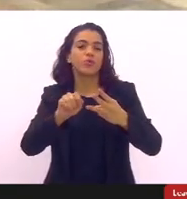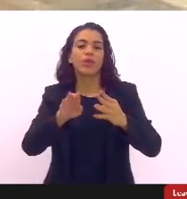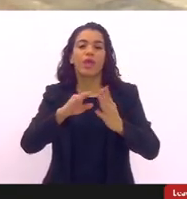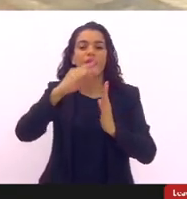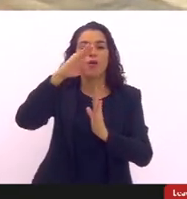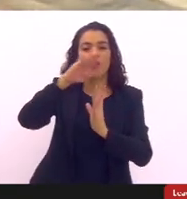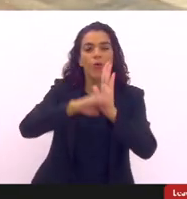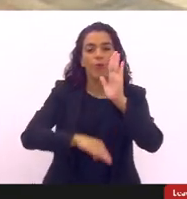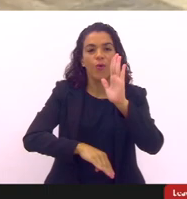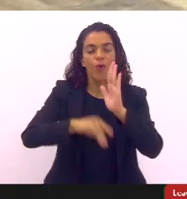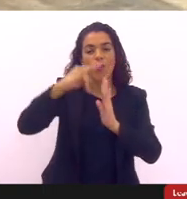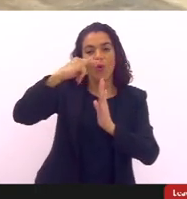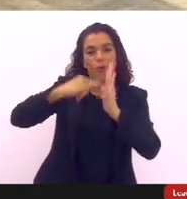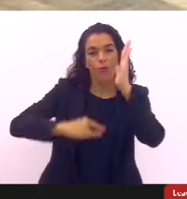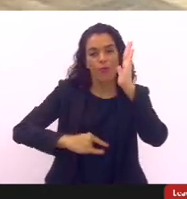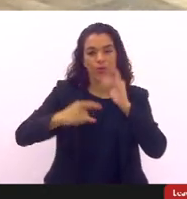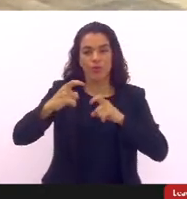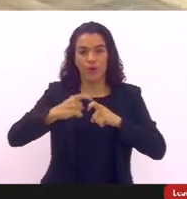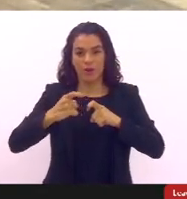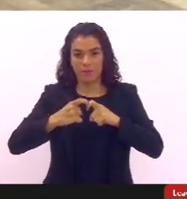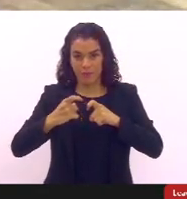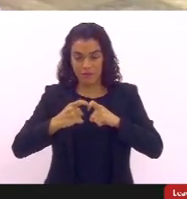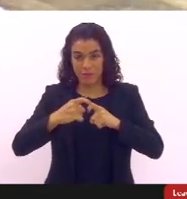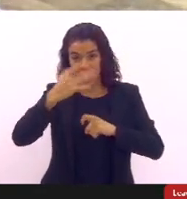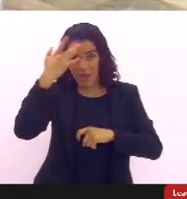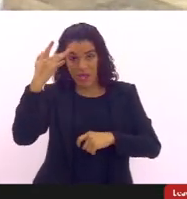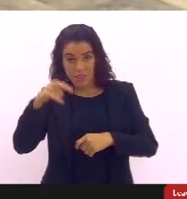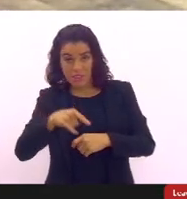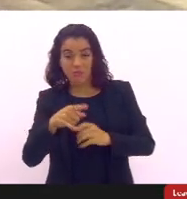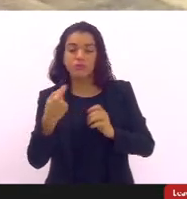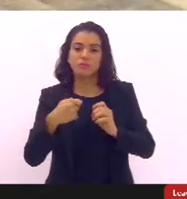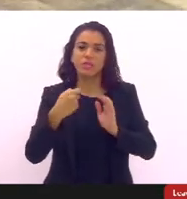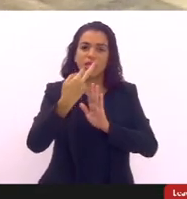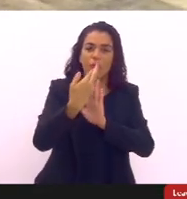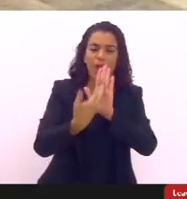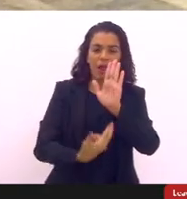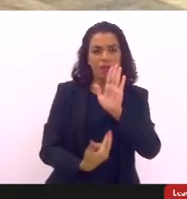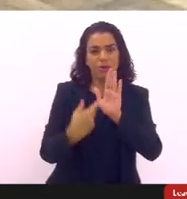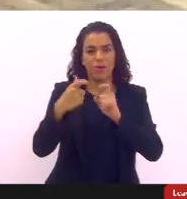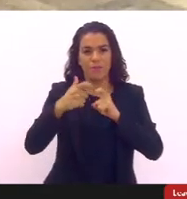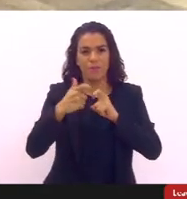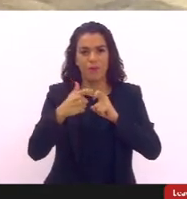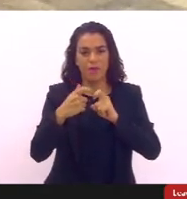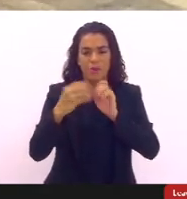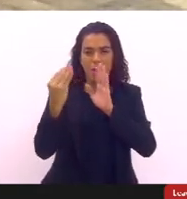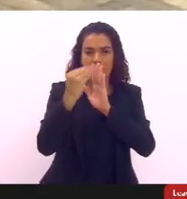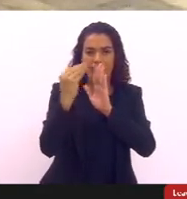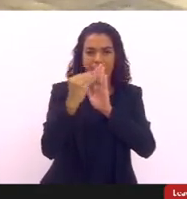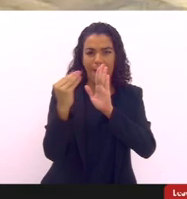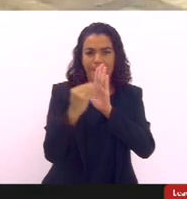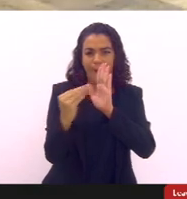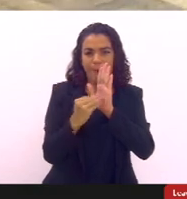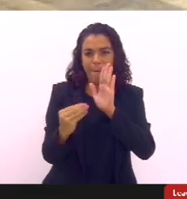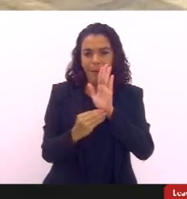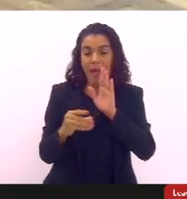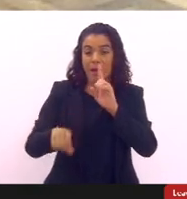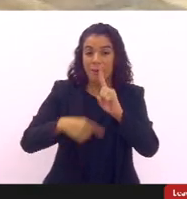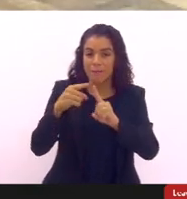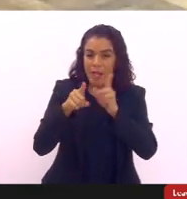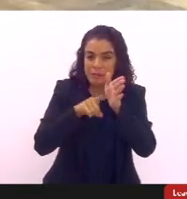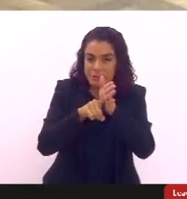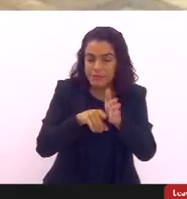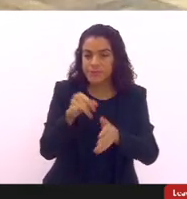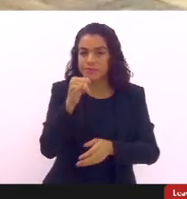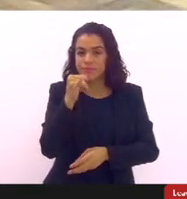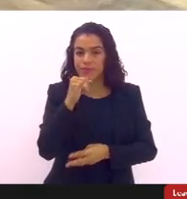preso, dessa pessoa que está ingressando no sistema prisional. E ali fazer todas essas testagens, que são